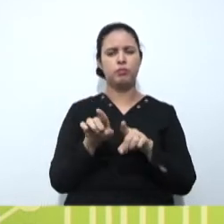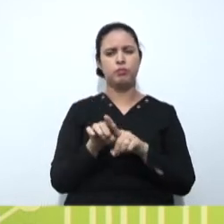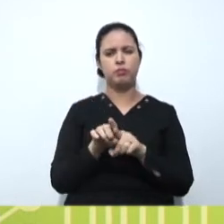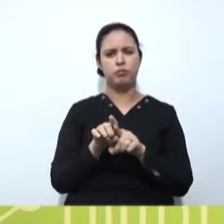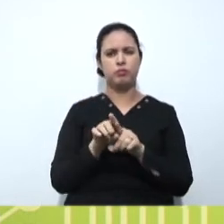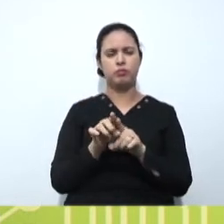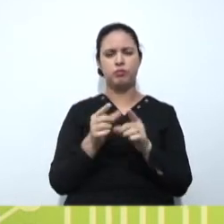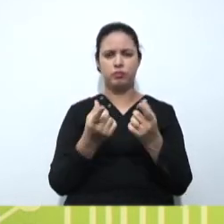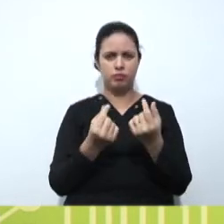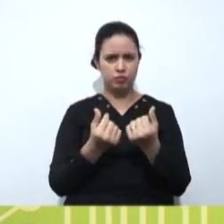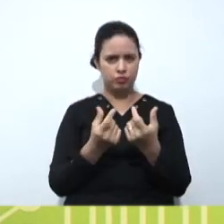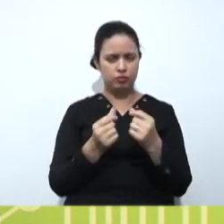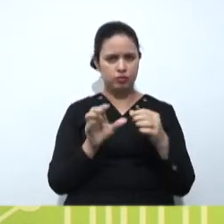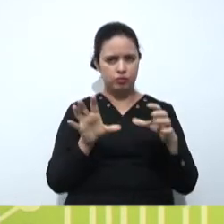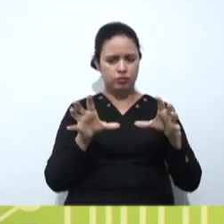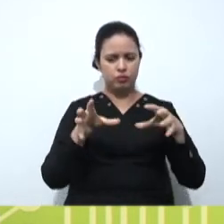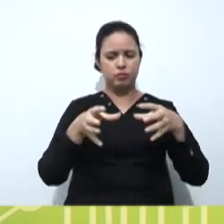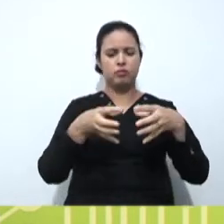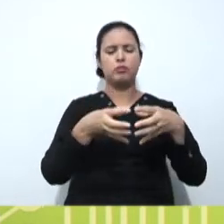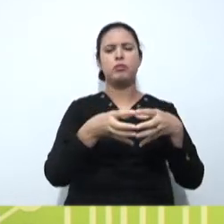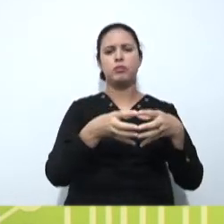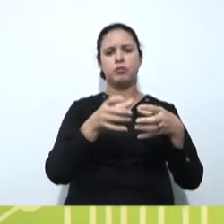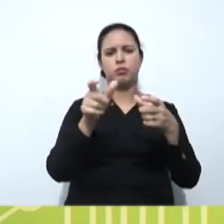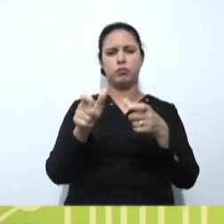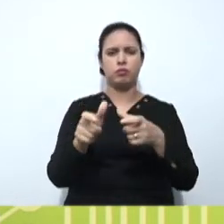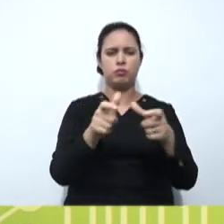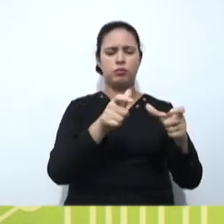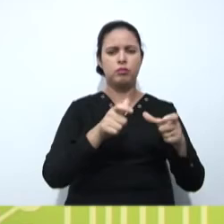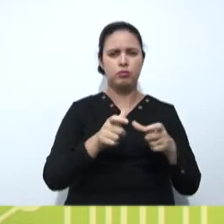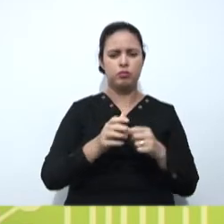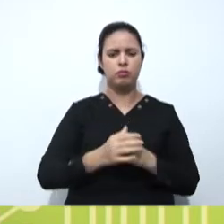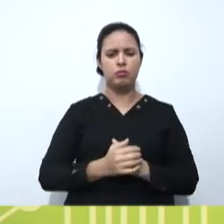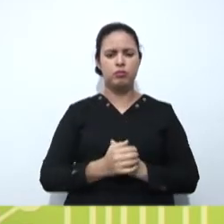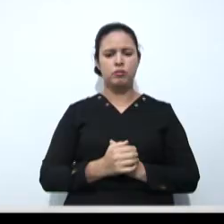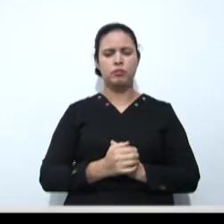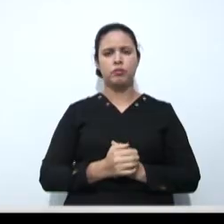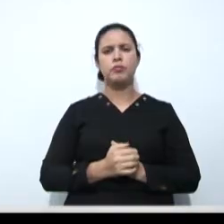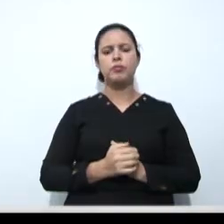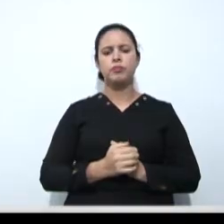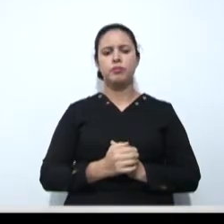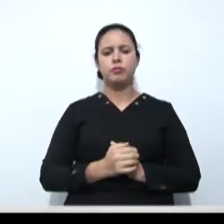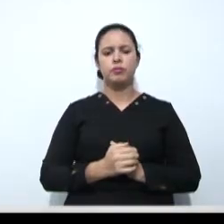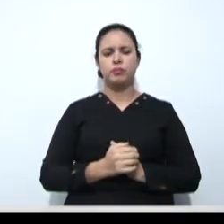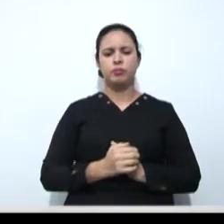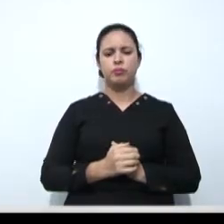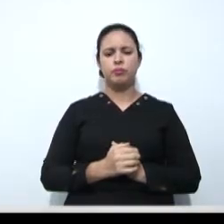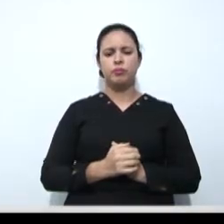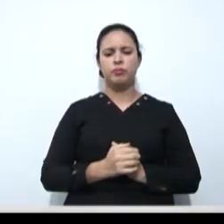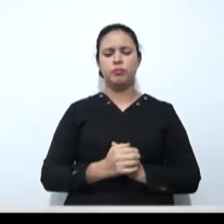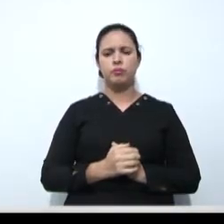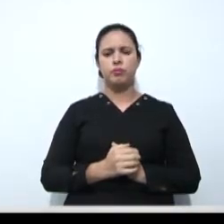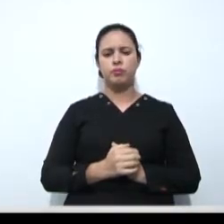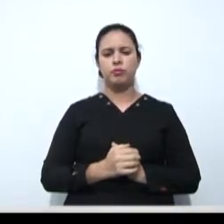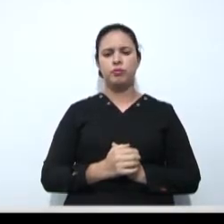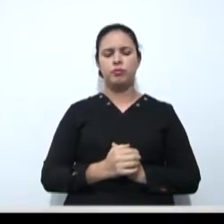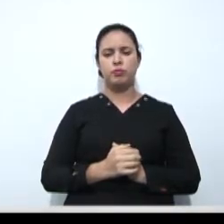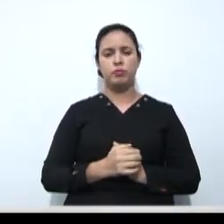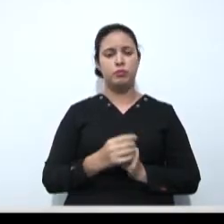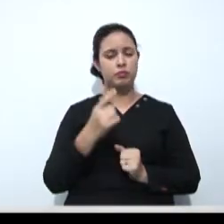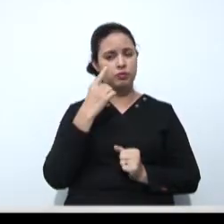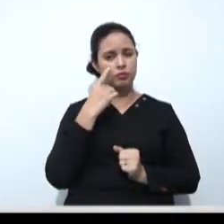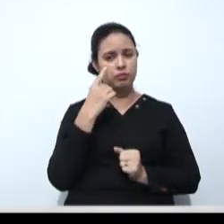fator econômico coletivo naquele local. E aí a gente vai resgatando também 3